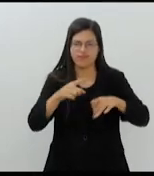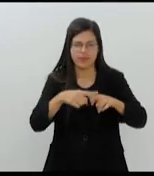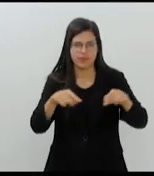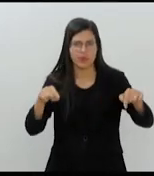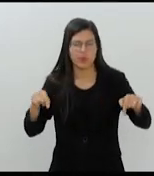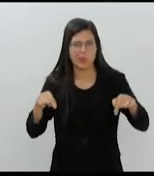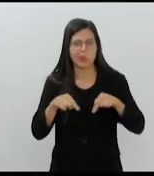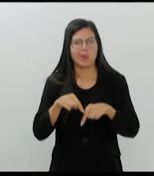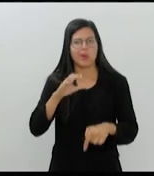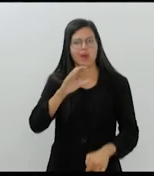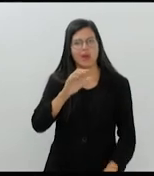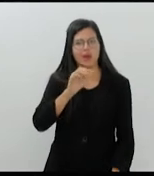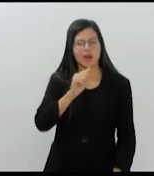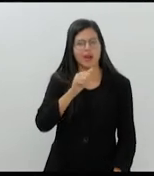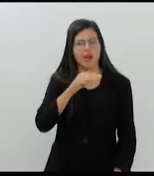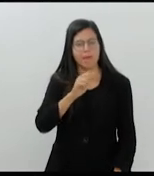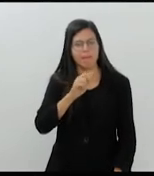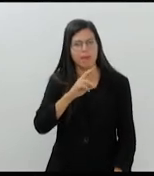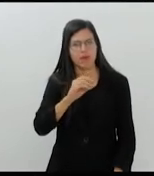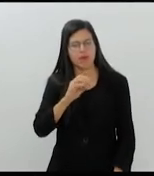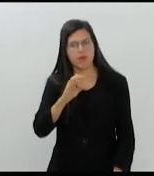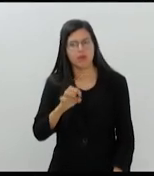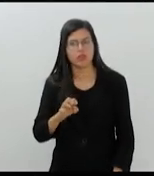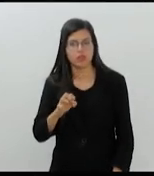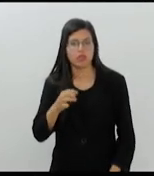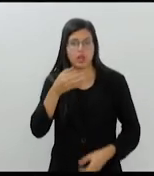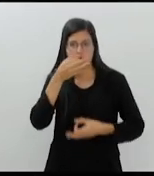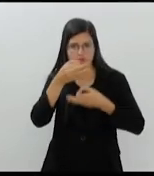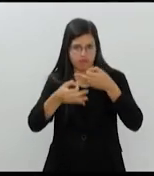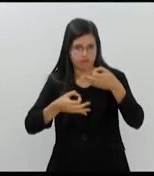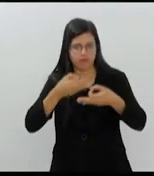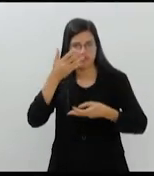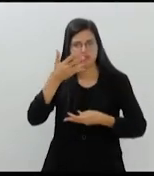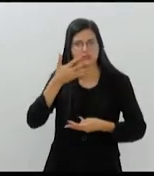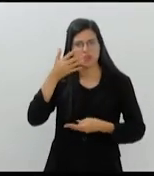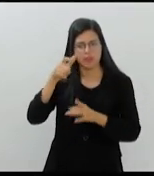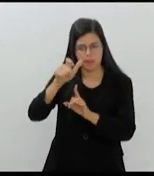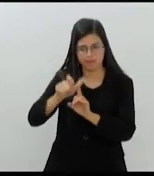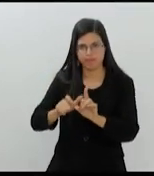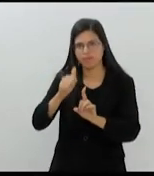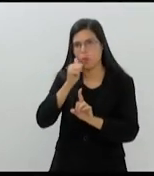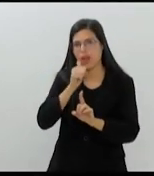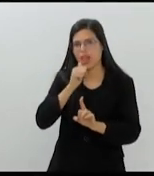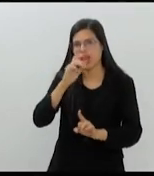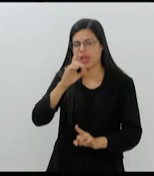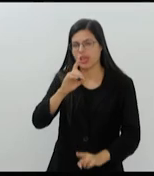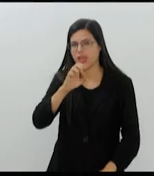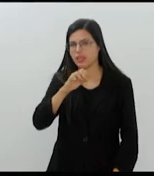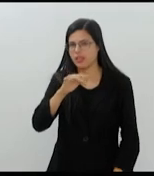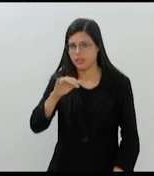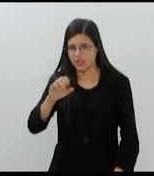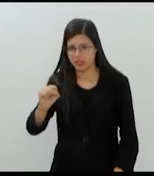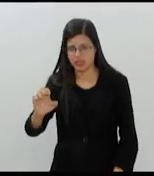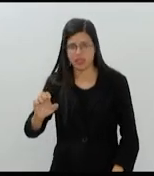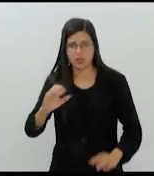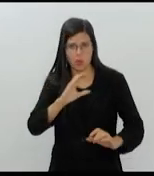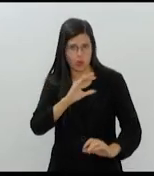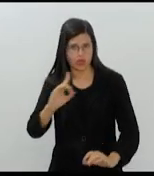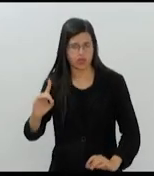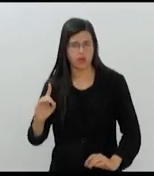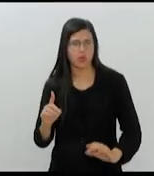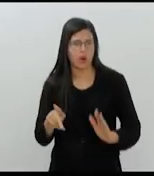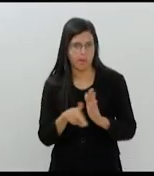segundo depoimento ontem da senhora Denise Ribeiro, coordenadora geral de comunicação da SEDAI.